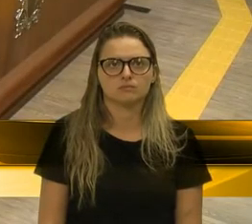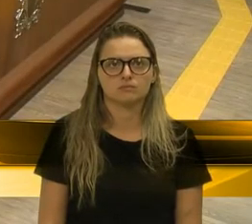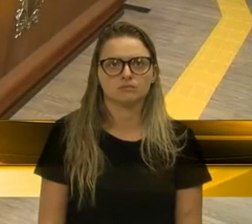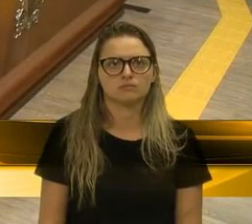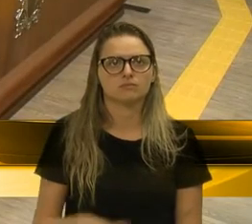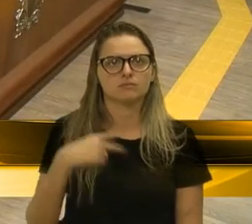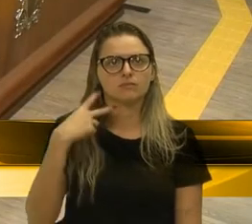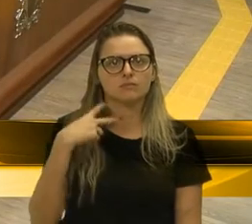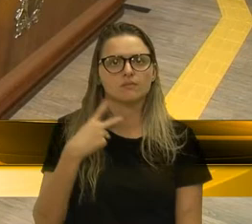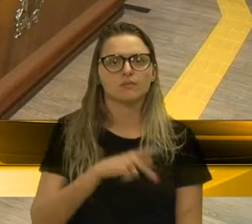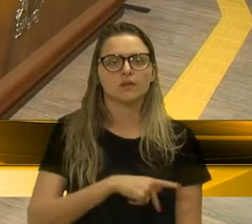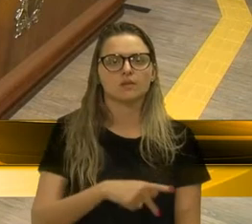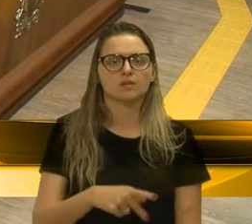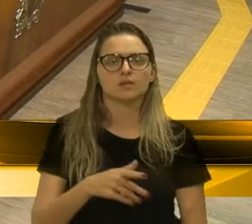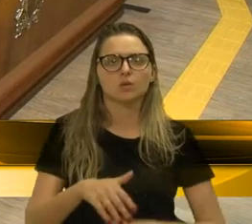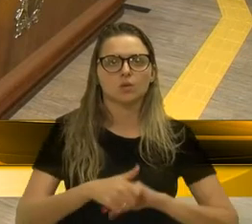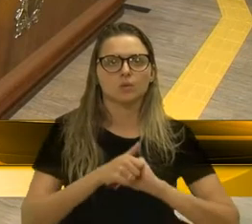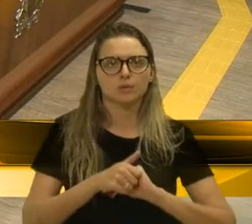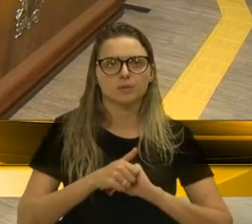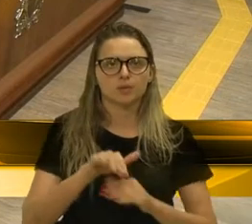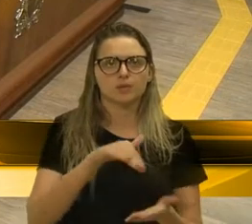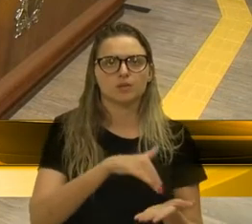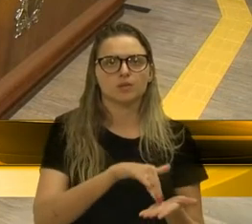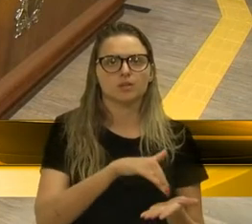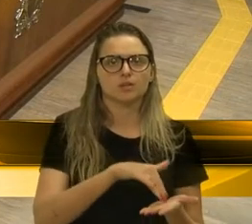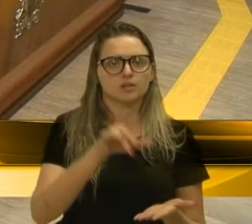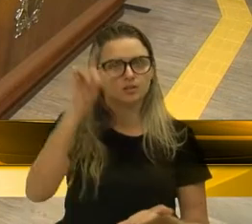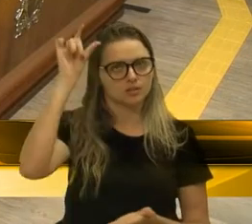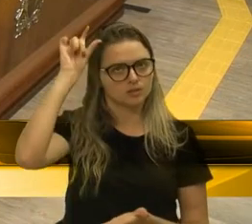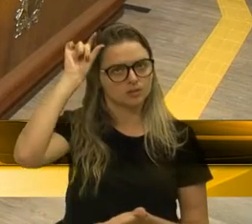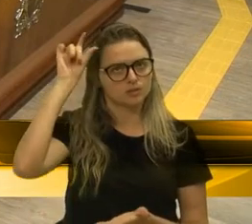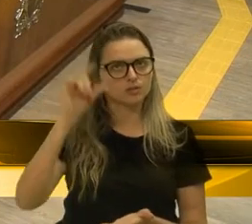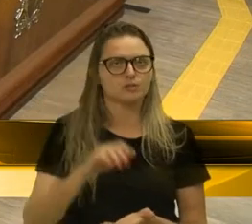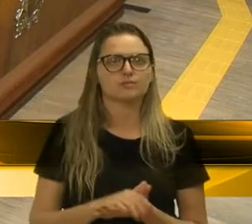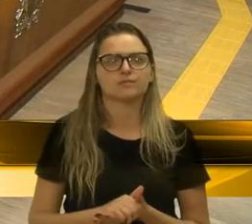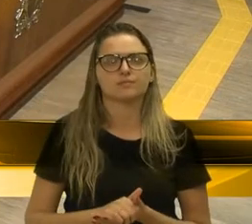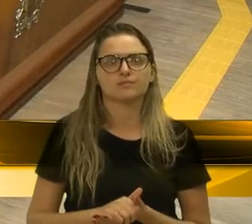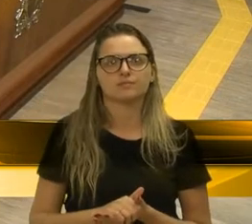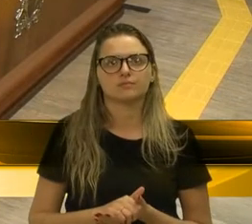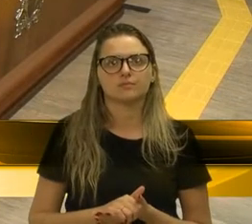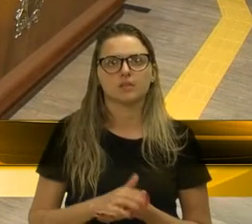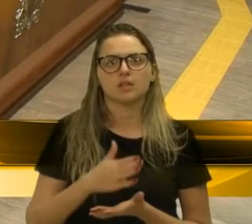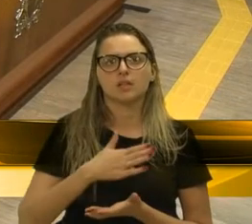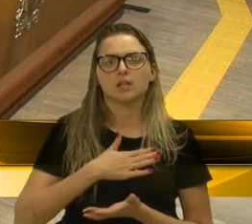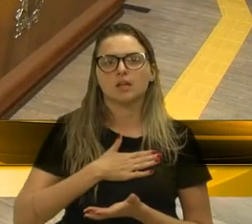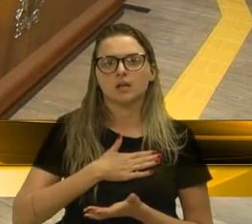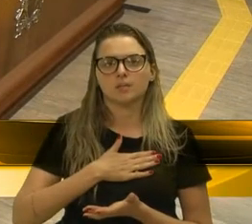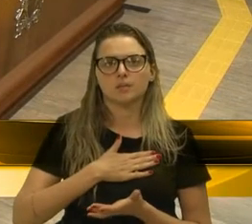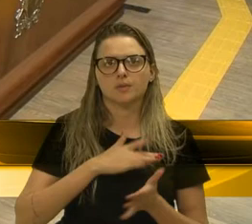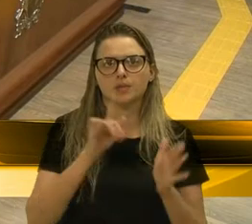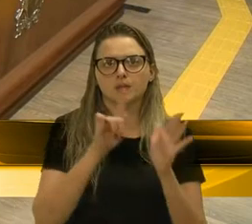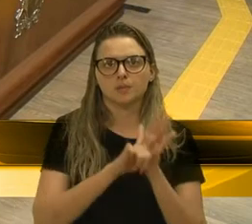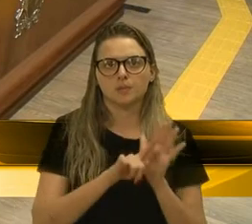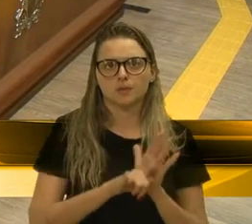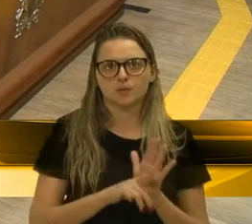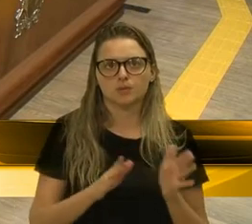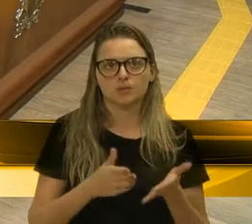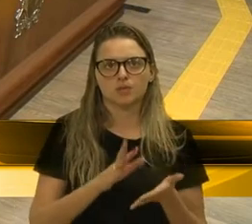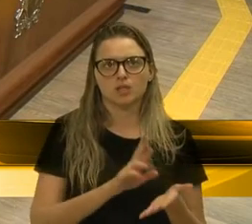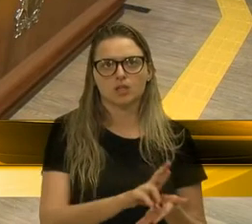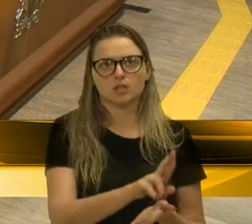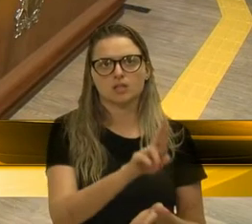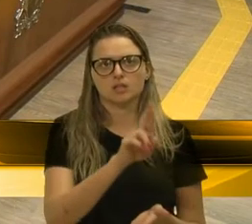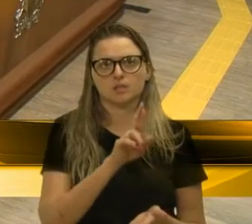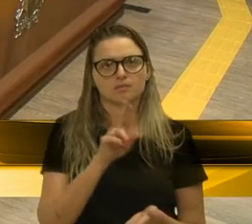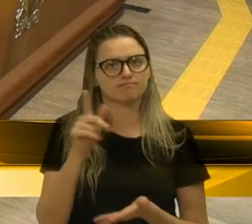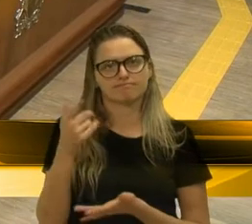Vereador presidente, saúdo também o secretário Chico Guerra. As minhas perguntas, em parte, já foram contempladas pelas perguntas do